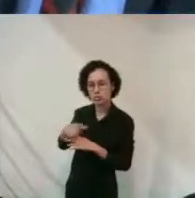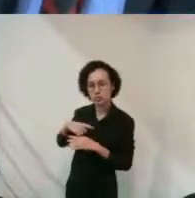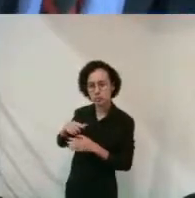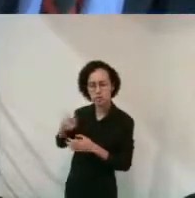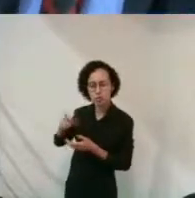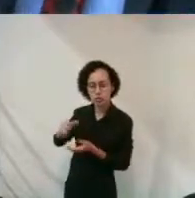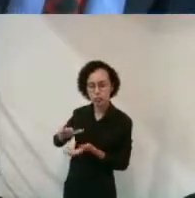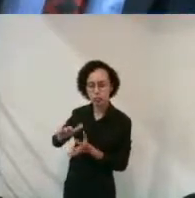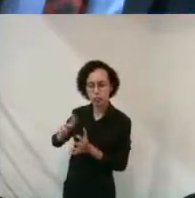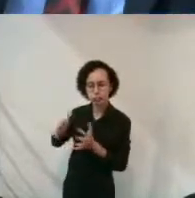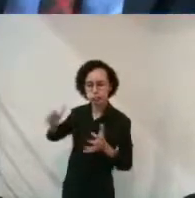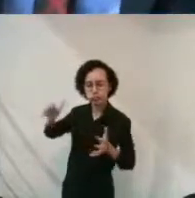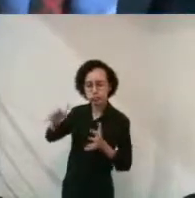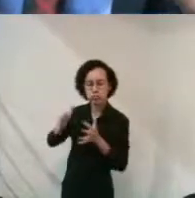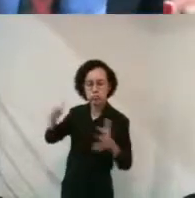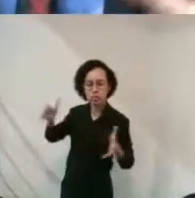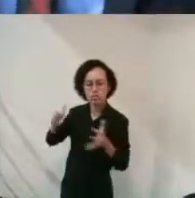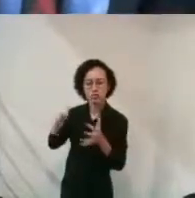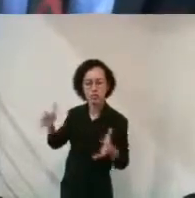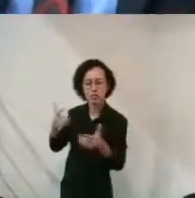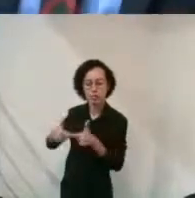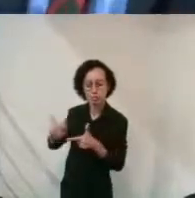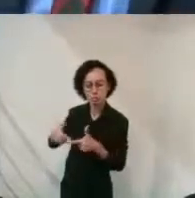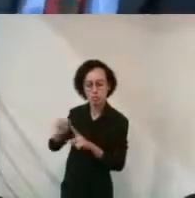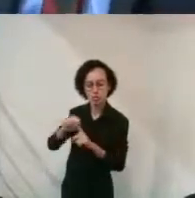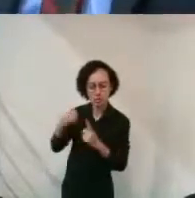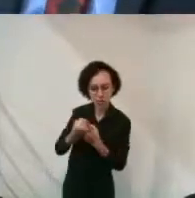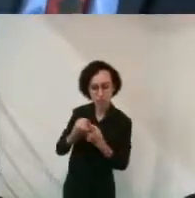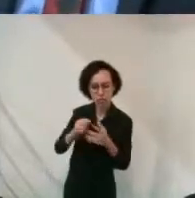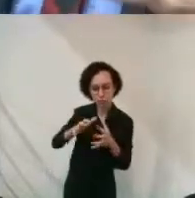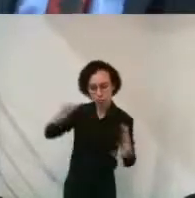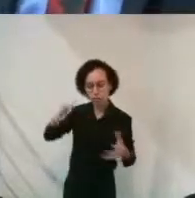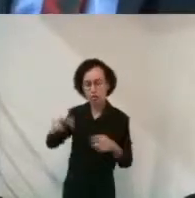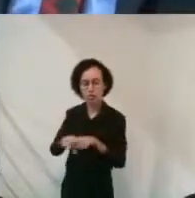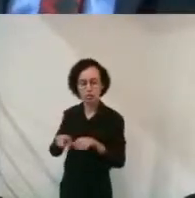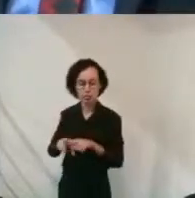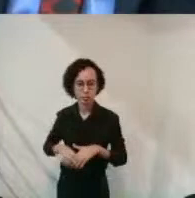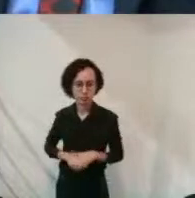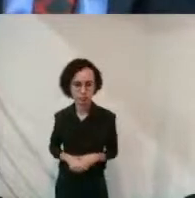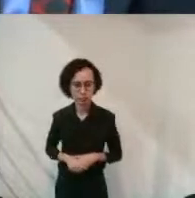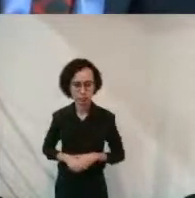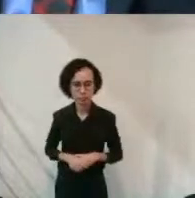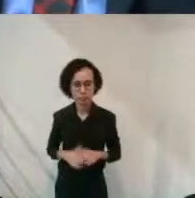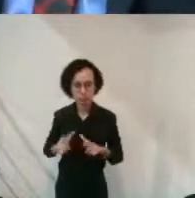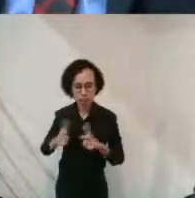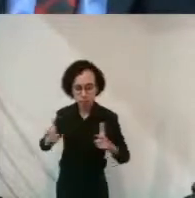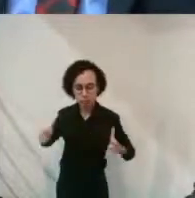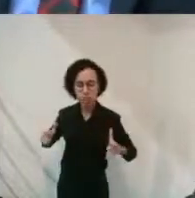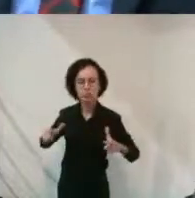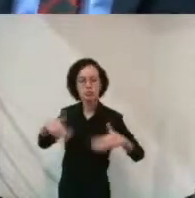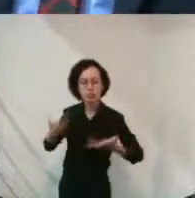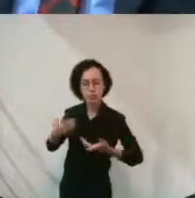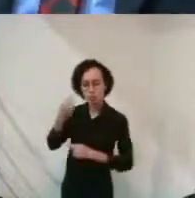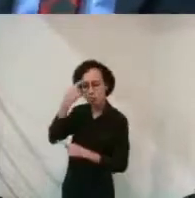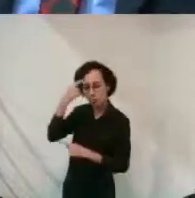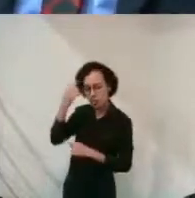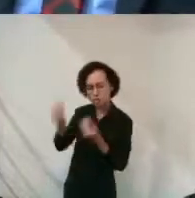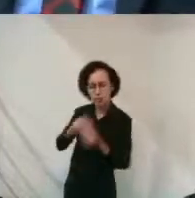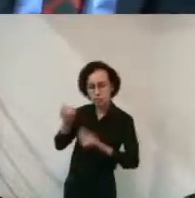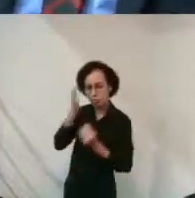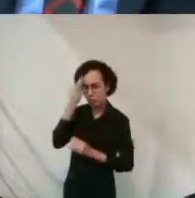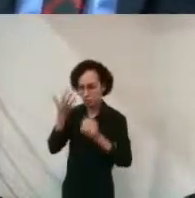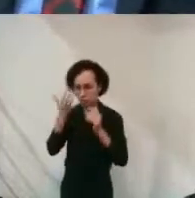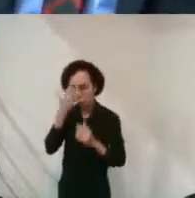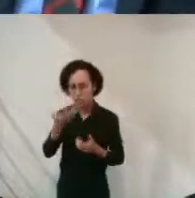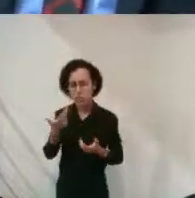crescer, então os problemas sociais tendem a aumentar, né? Então, é preciso que se pense em soluções